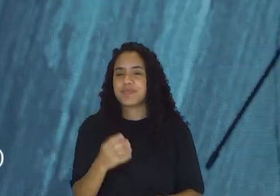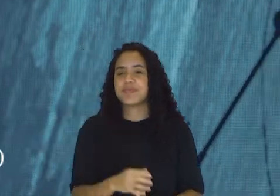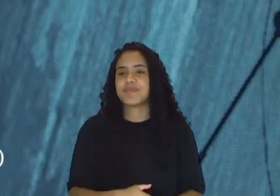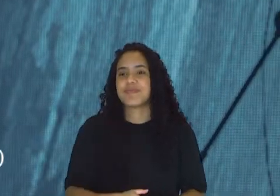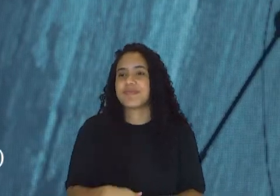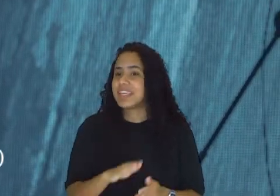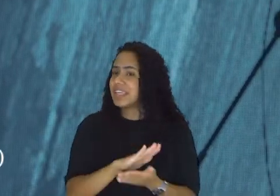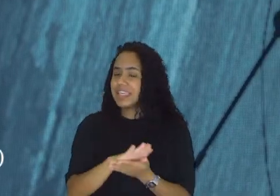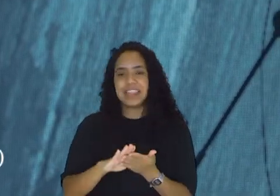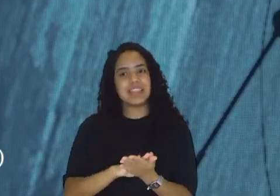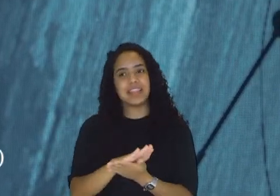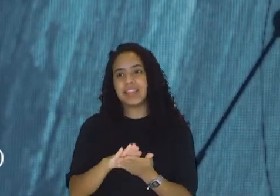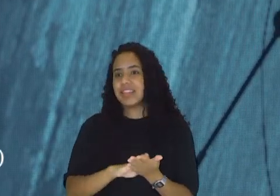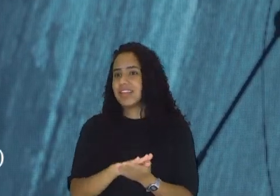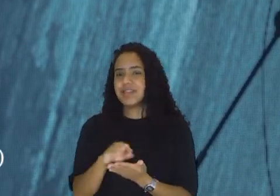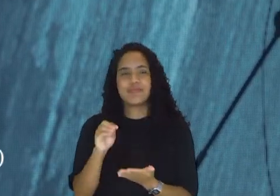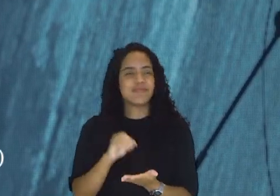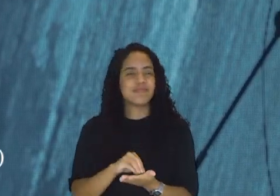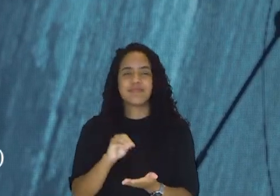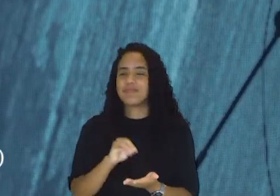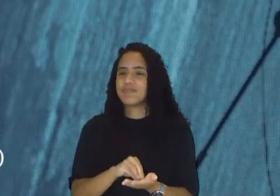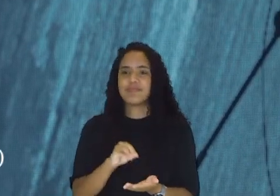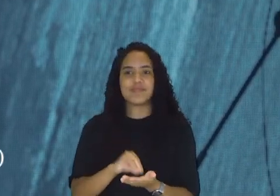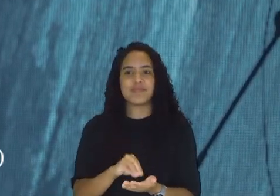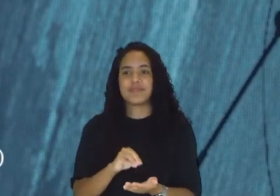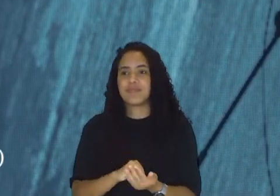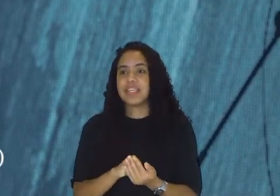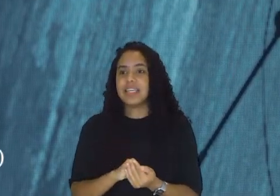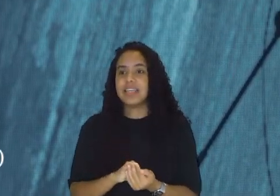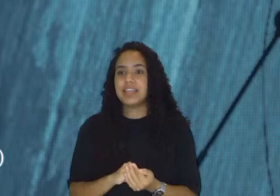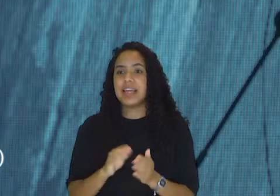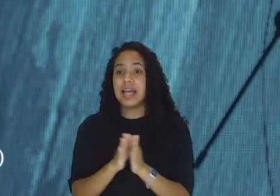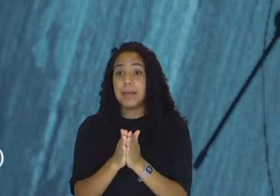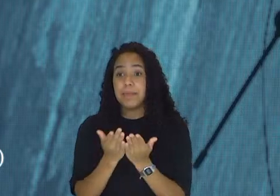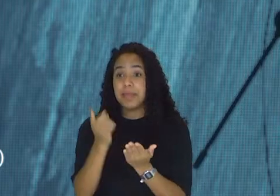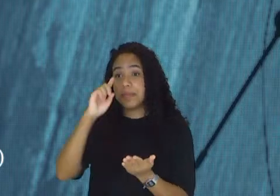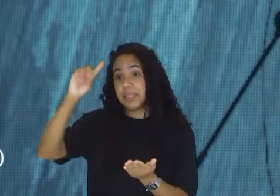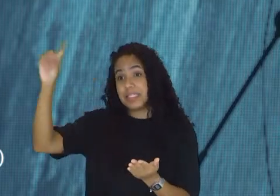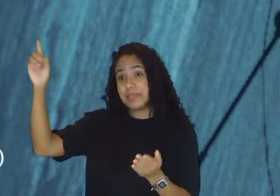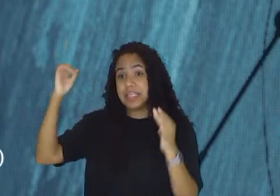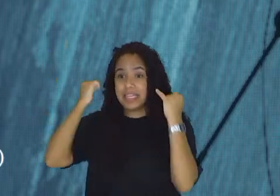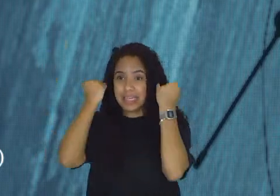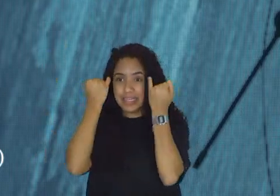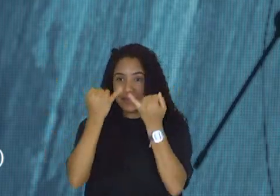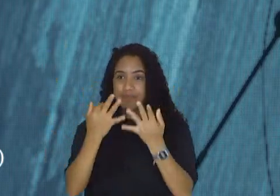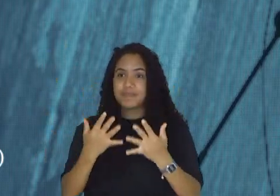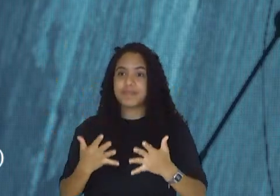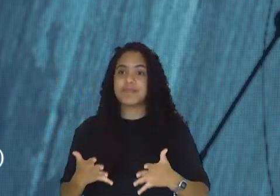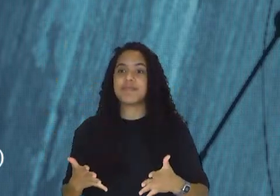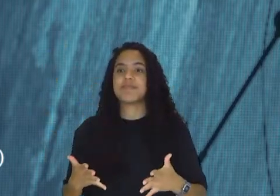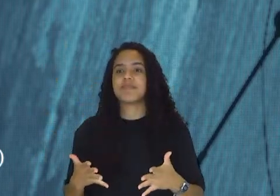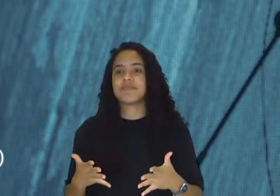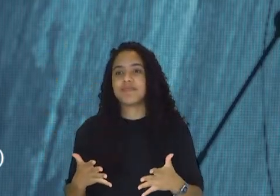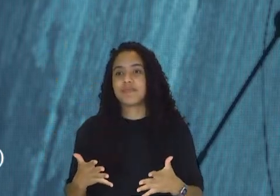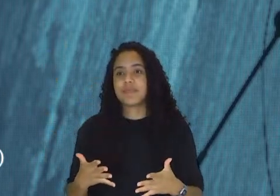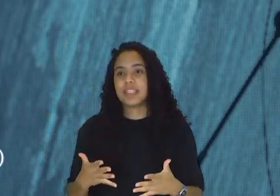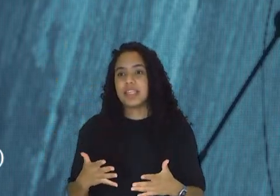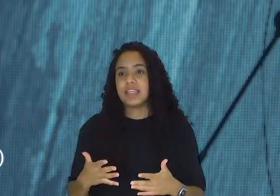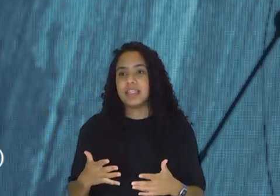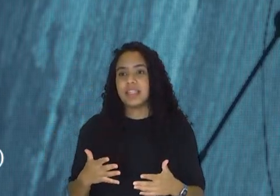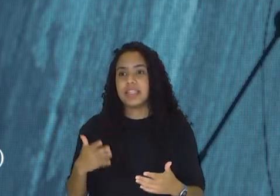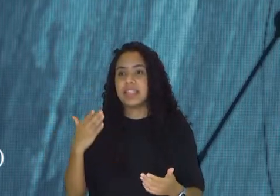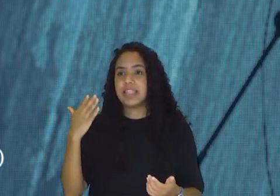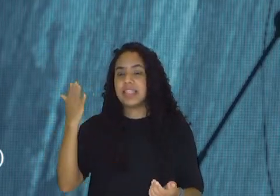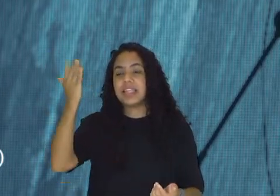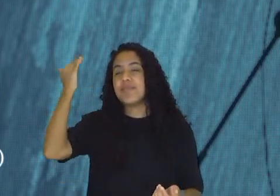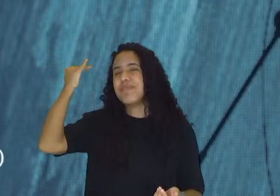a antiguidade não se viu, nem com os ouvidos se ouviu, nem com os olhos se percebeu um Deus além de ti que trabalha